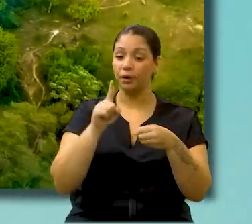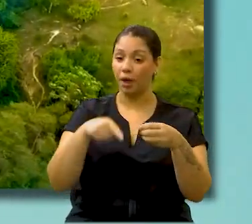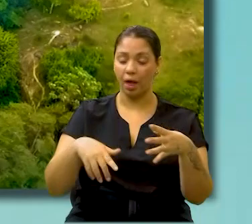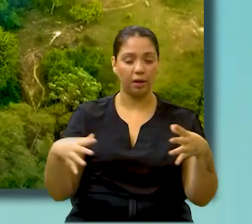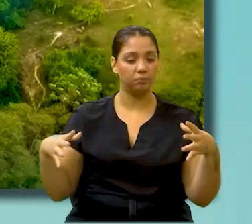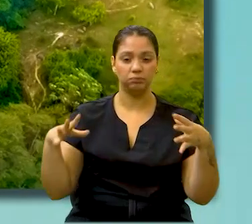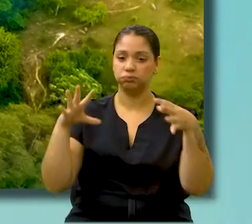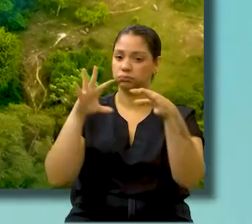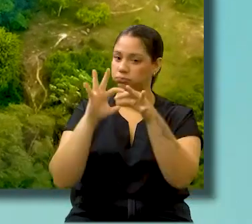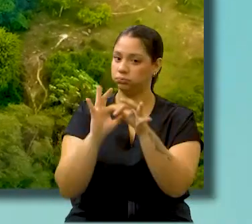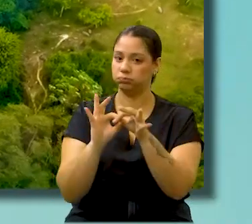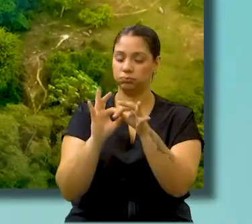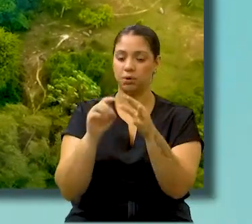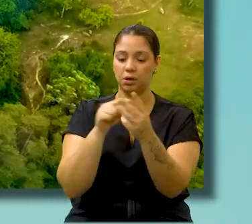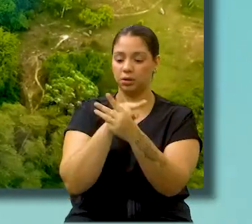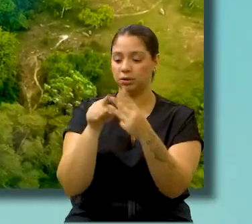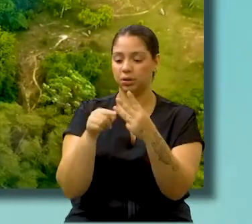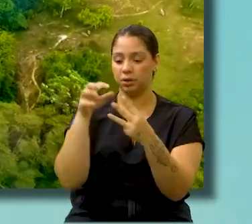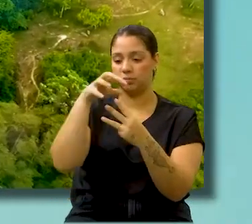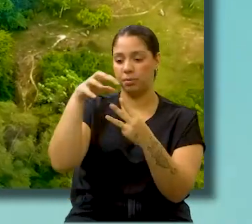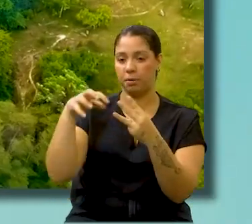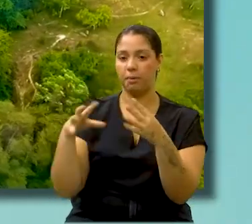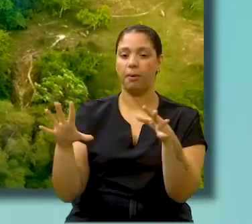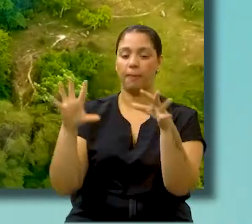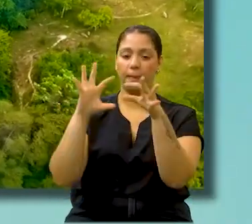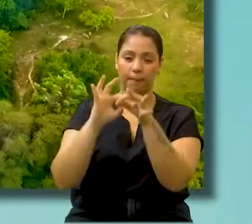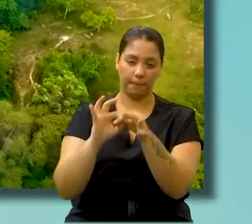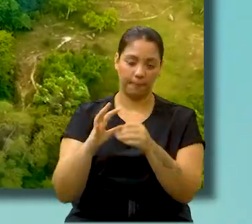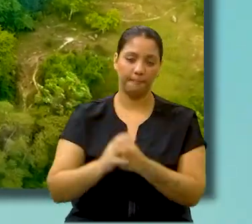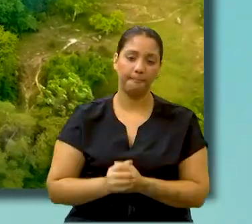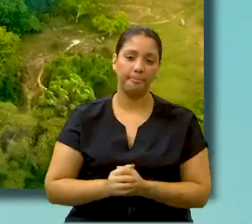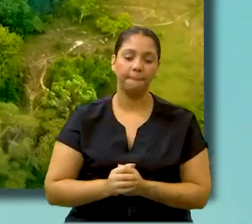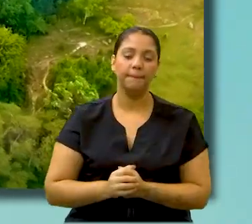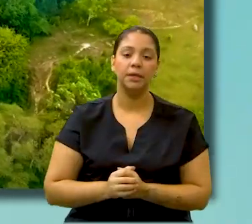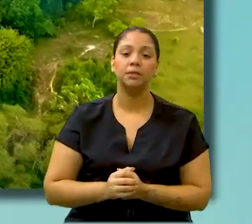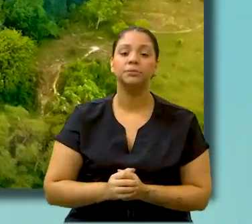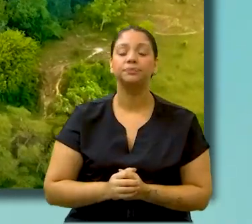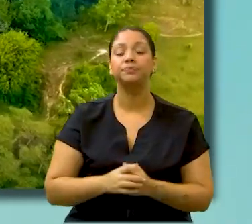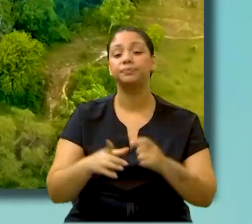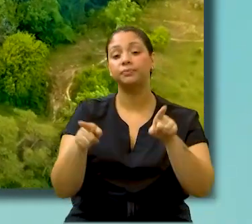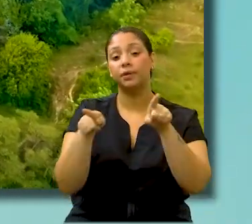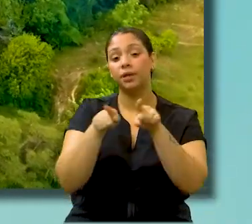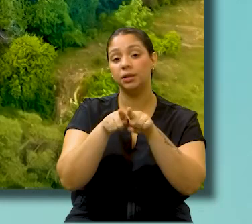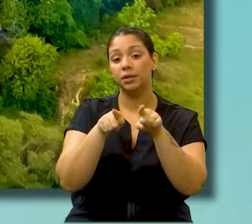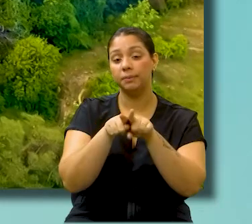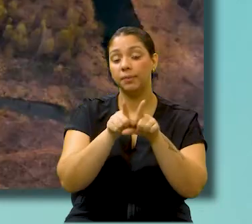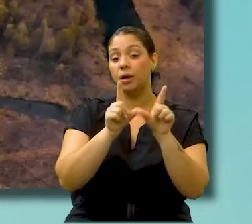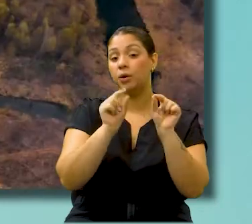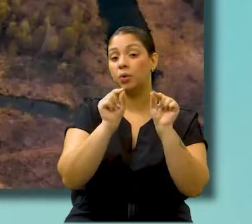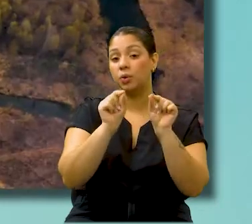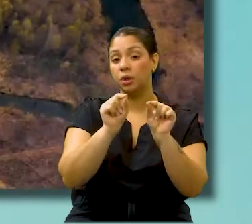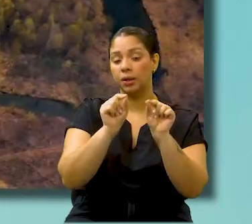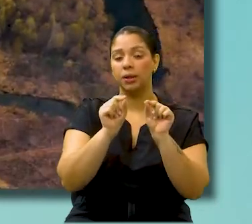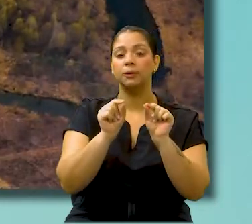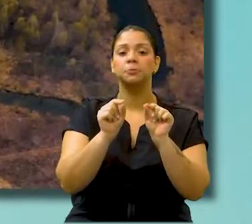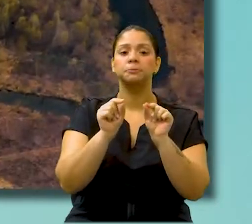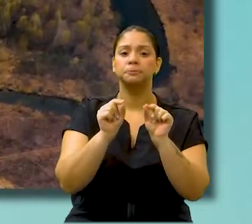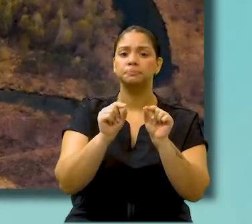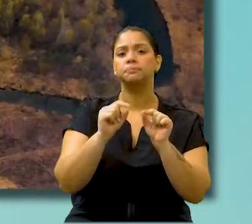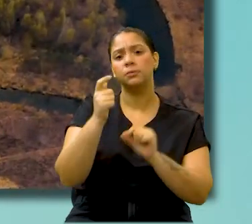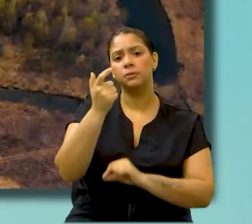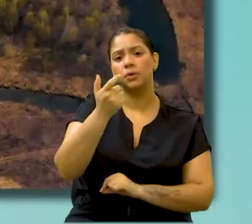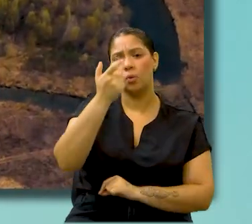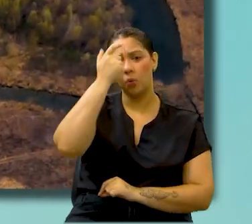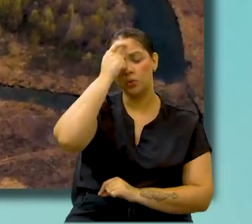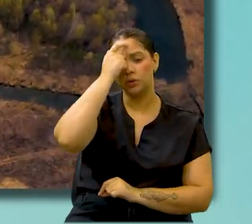ser, na verdade, uma força-tarefa entre esses três entes. E isso passa também pela questão